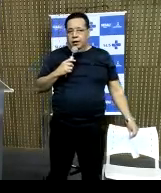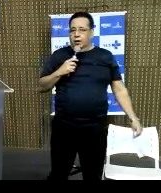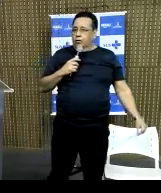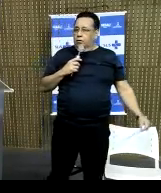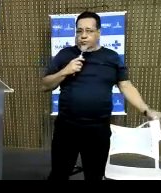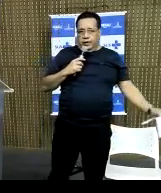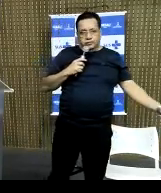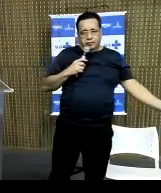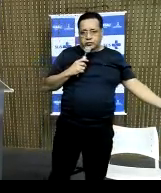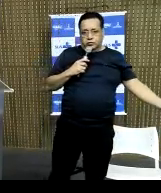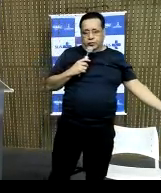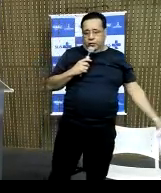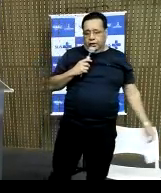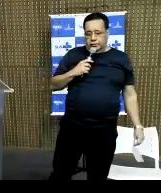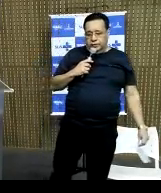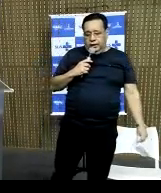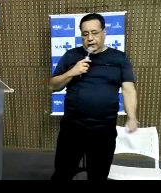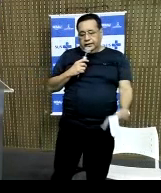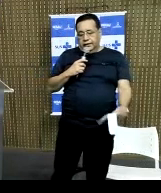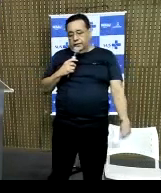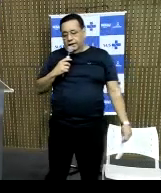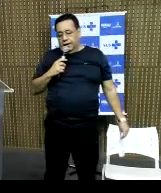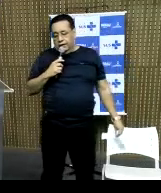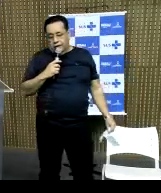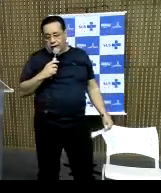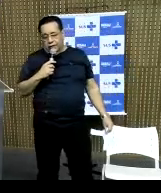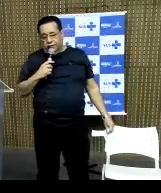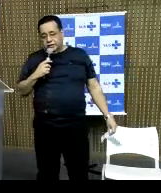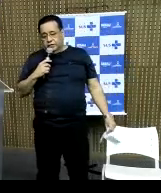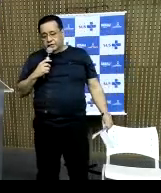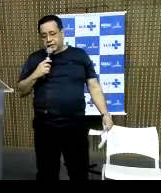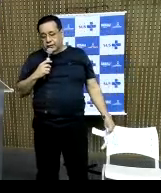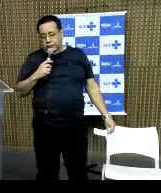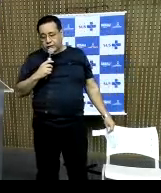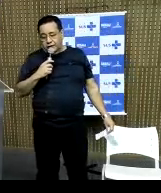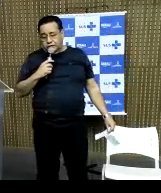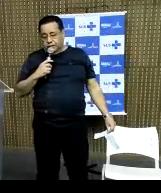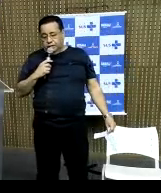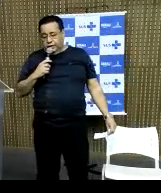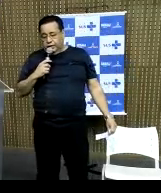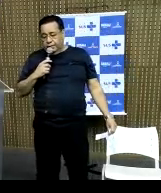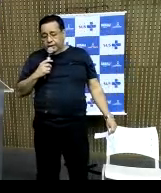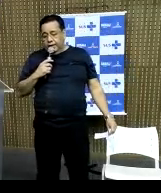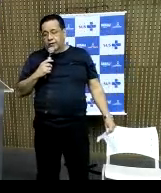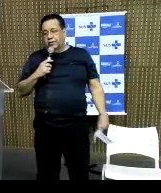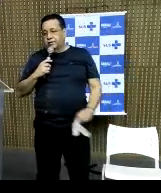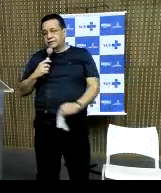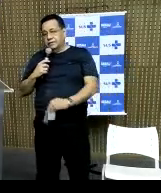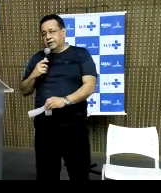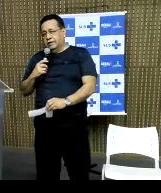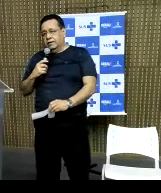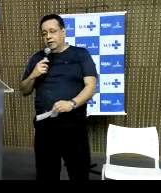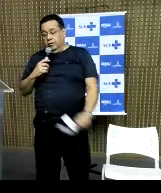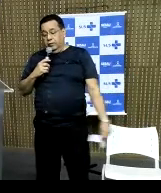aí. Mais uma vez, desculpa o ocorrido. E está aqui uma frase nossa aqui. Por trás de uma boa equipe, é o que